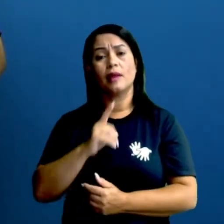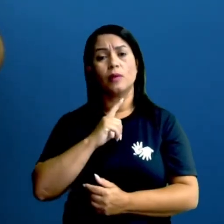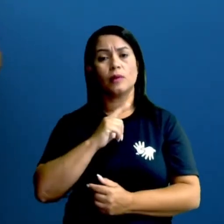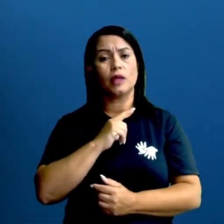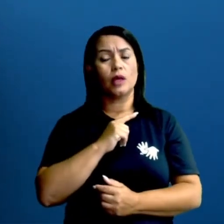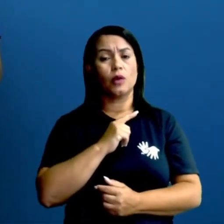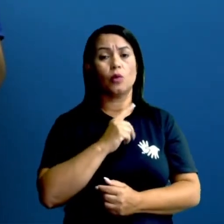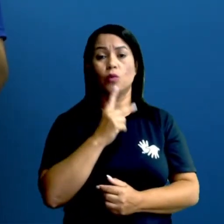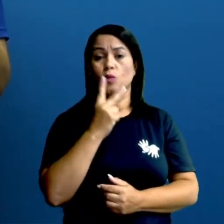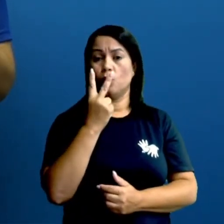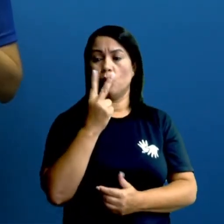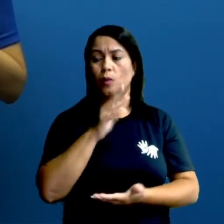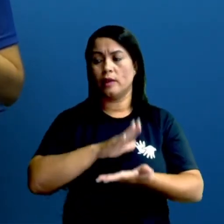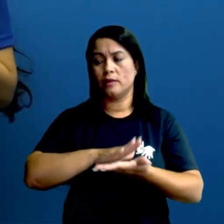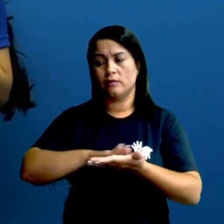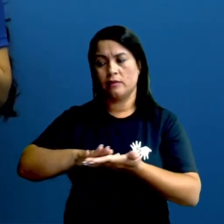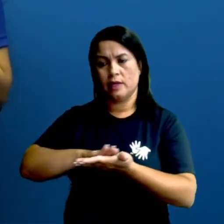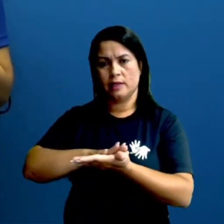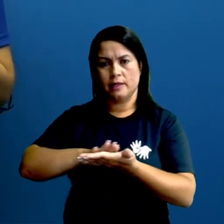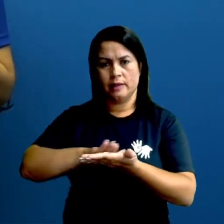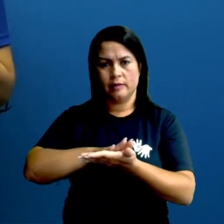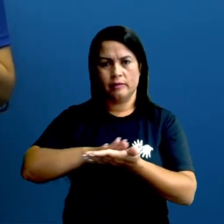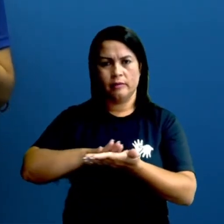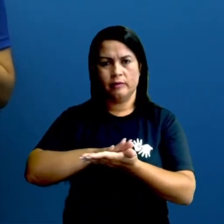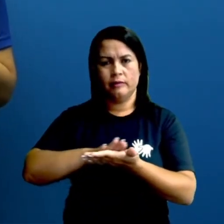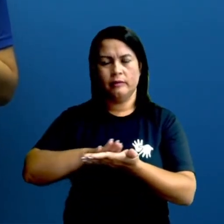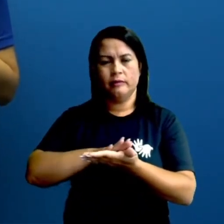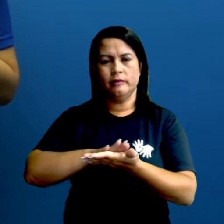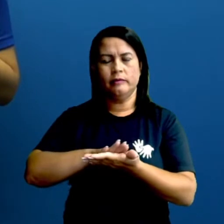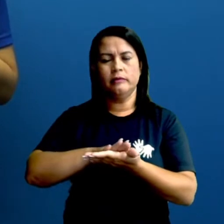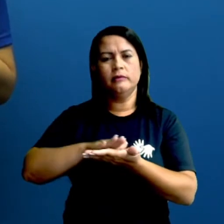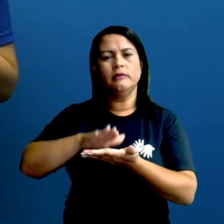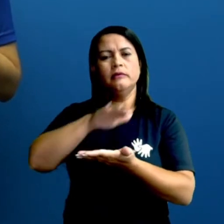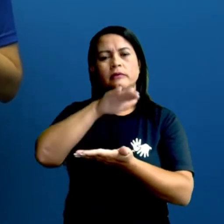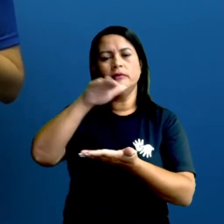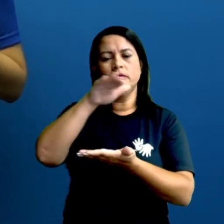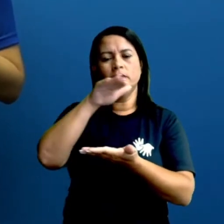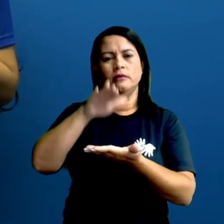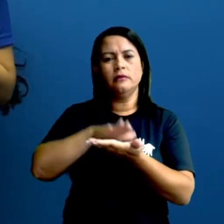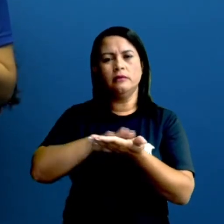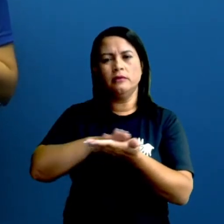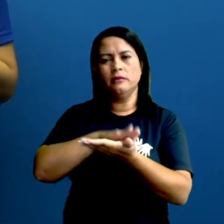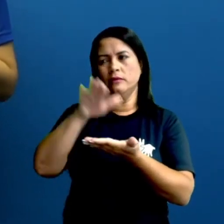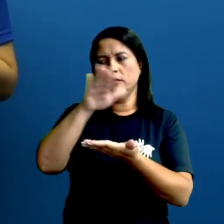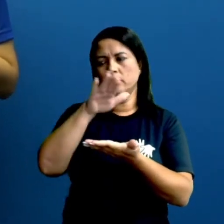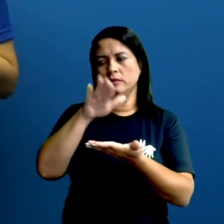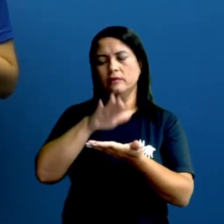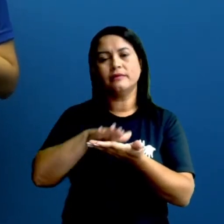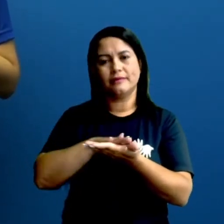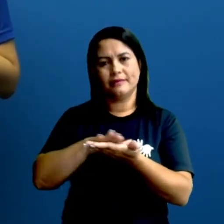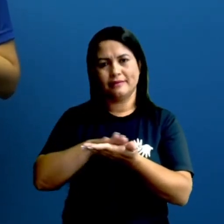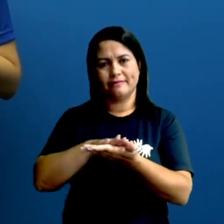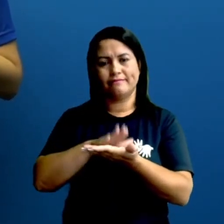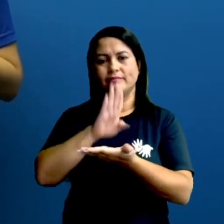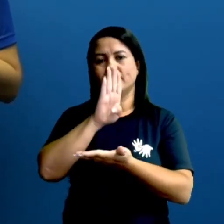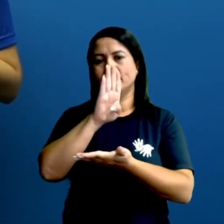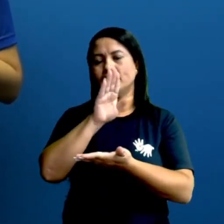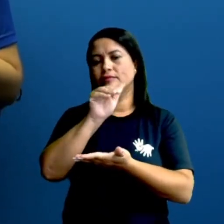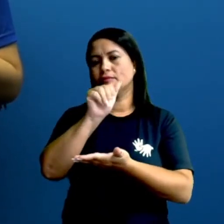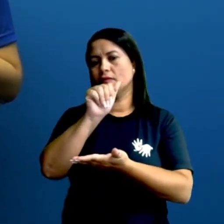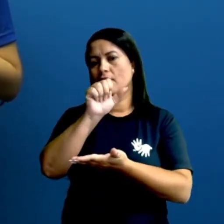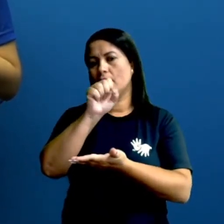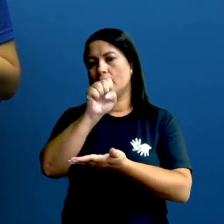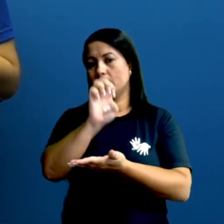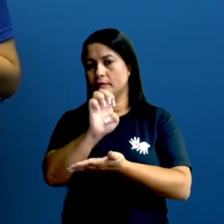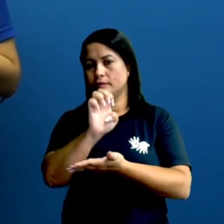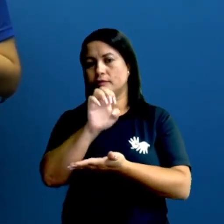tenho 2 bases, tá certo? Ó, base e base, tá? Ó, a parte de baixo e a parte de cima, ok? Então,